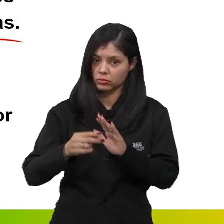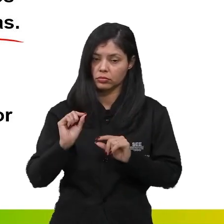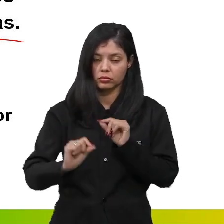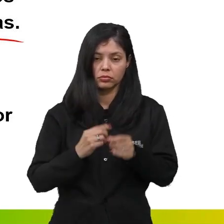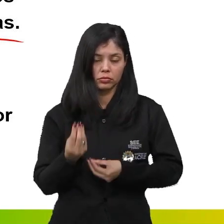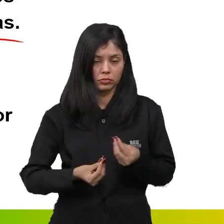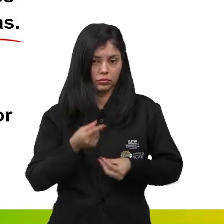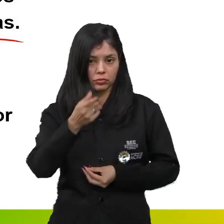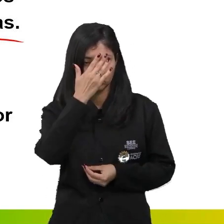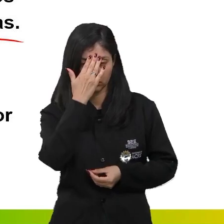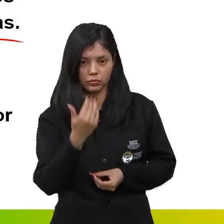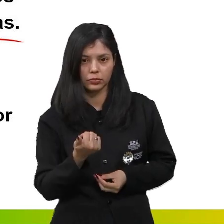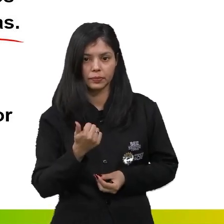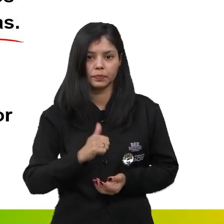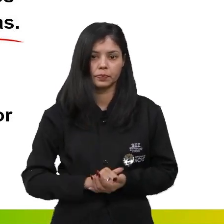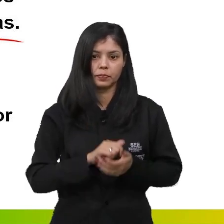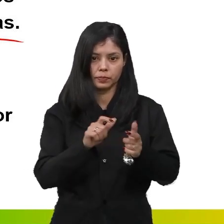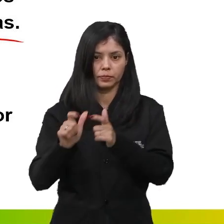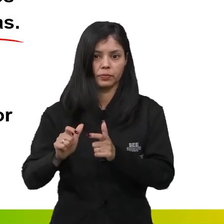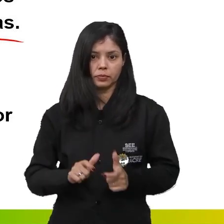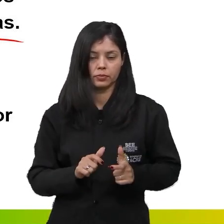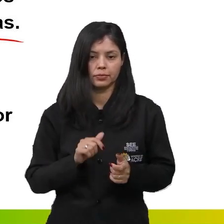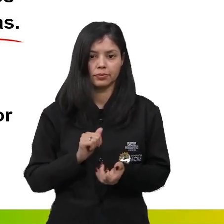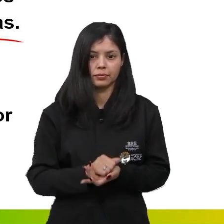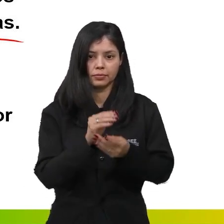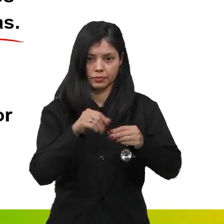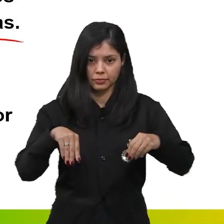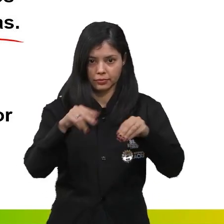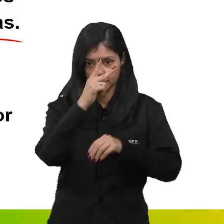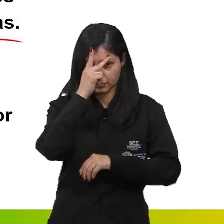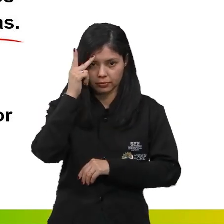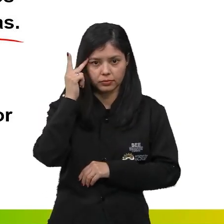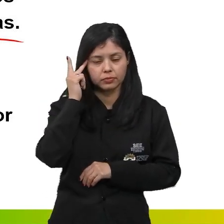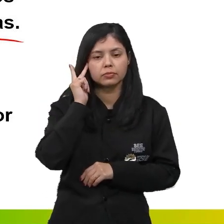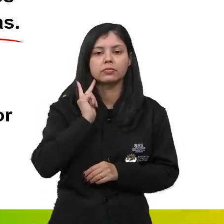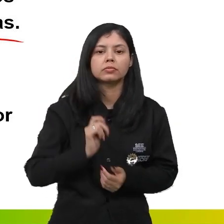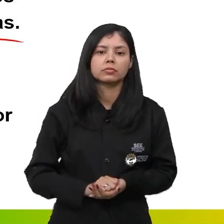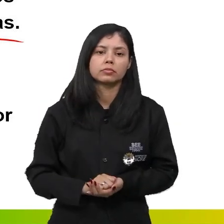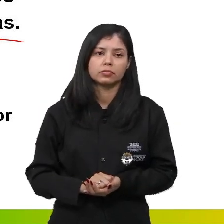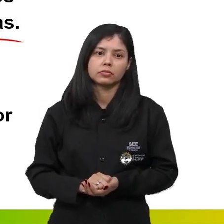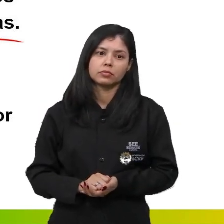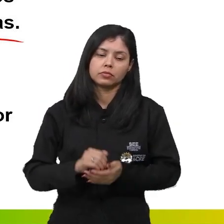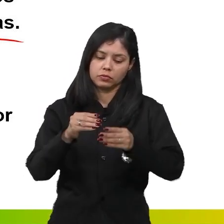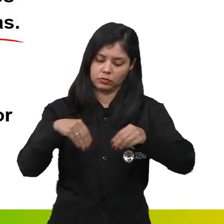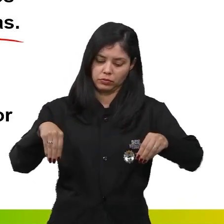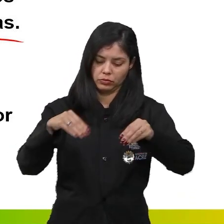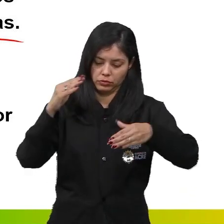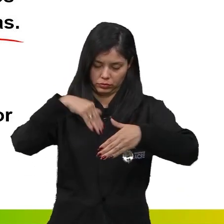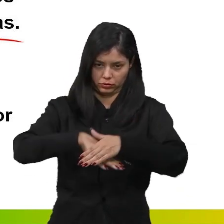como você sabe, não é o local onde é enterrada uma pessoa. A pessoa é enterrada numa tumba ou é armazenado em uma